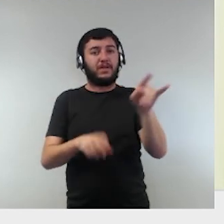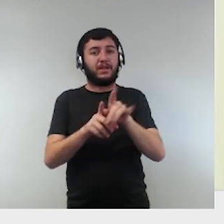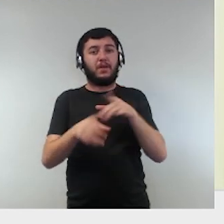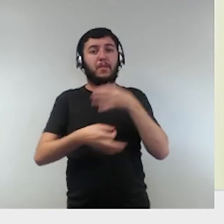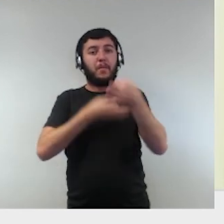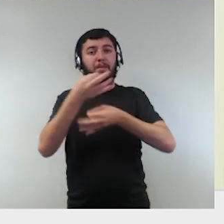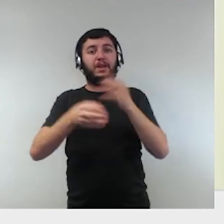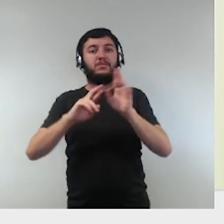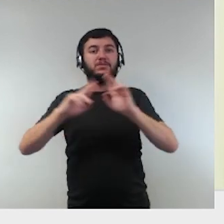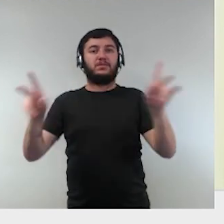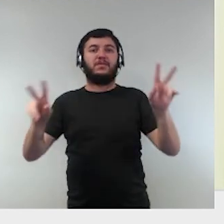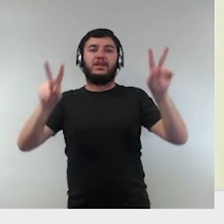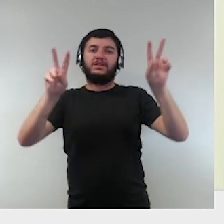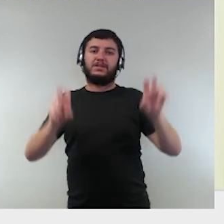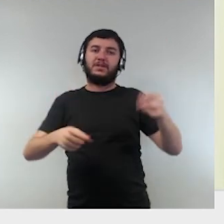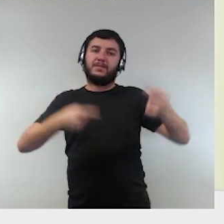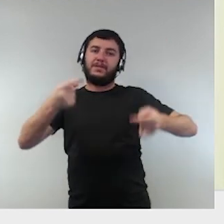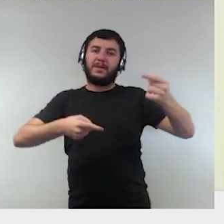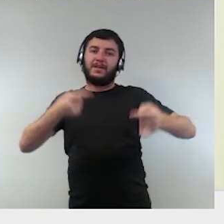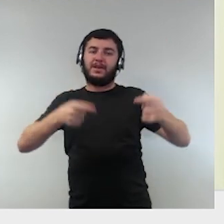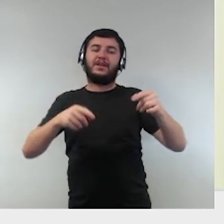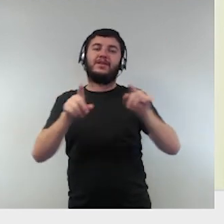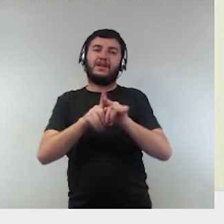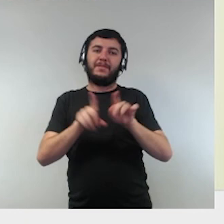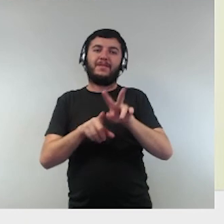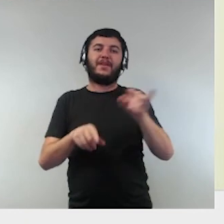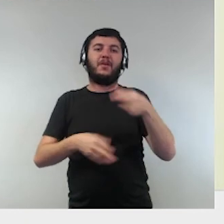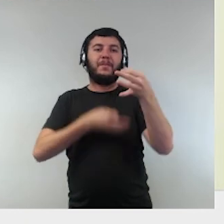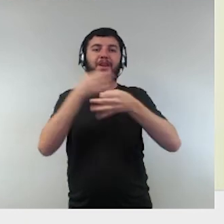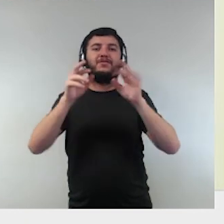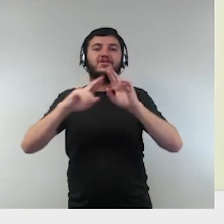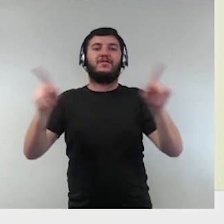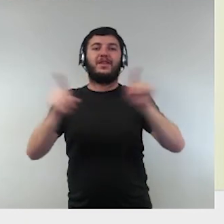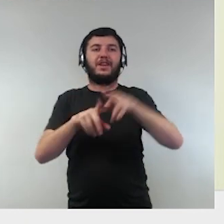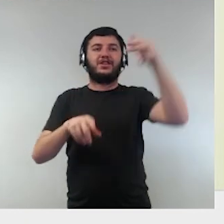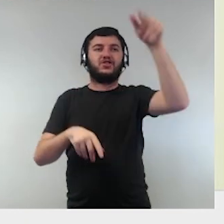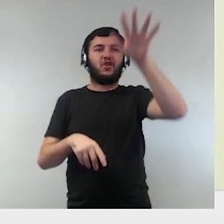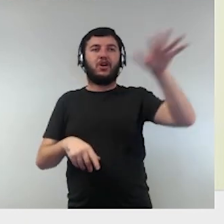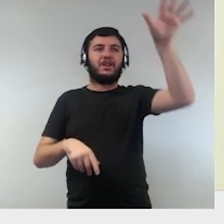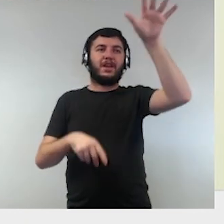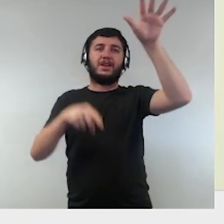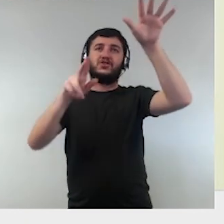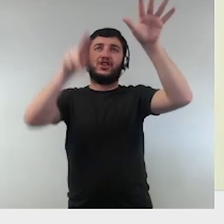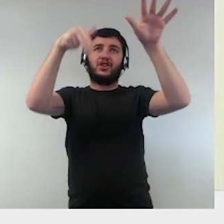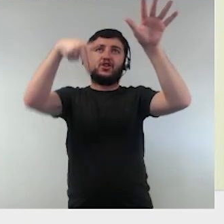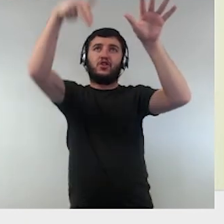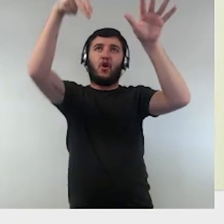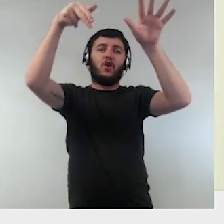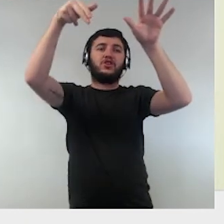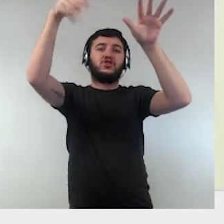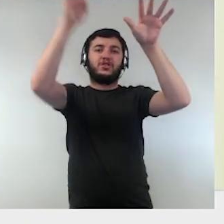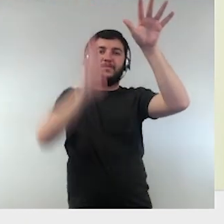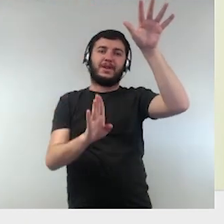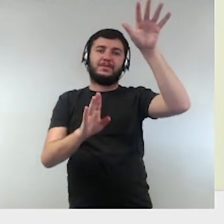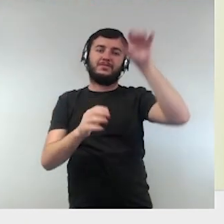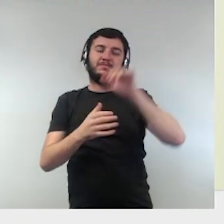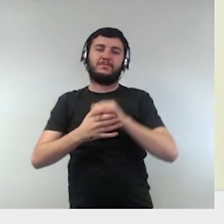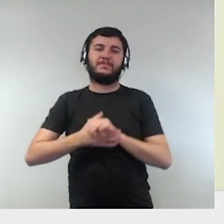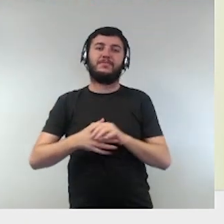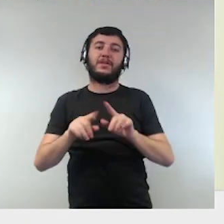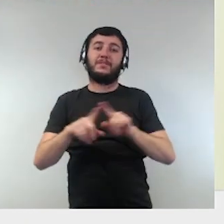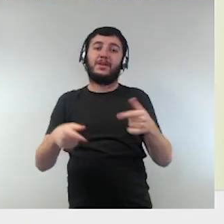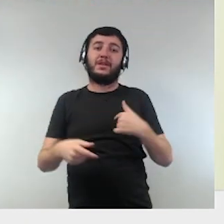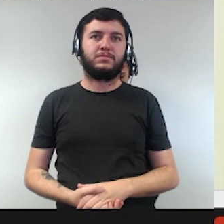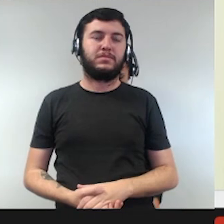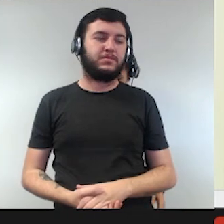do Norte e do Nordeste. Era isso que eu queria falar para os senhores hoje. Um pouquinho do meu dia a dia aqui com a